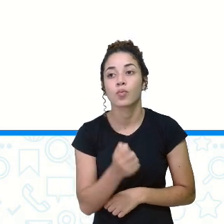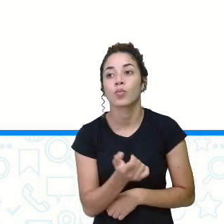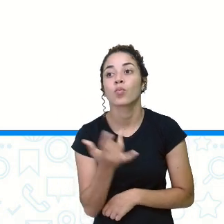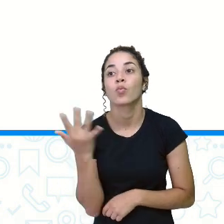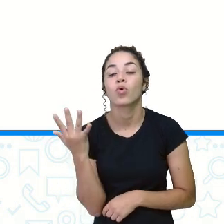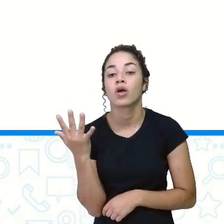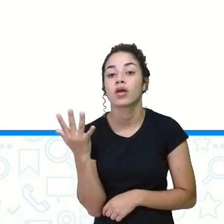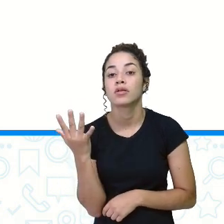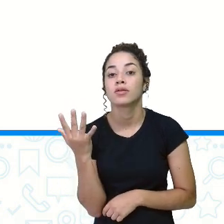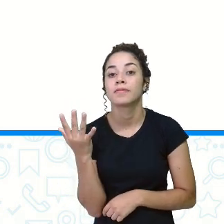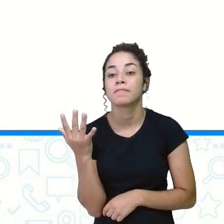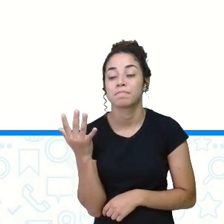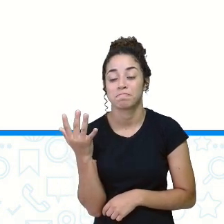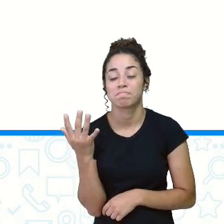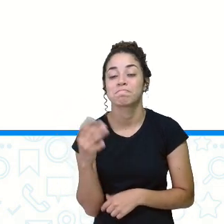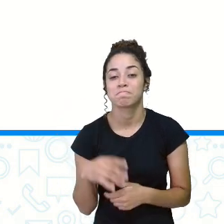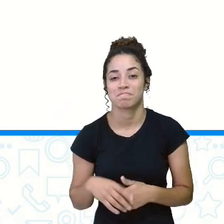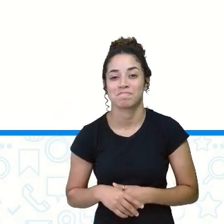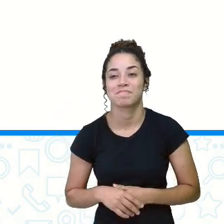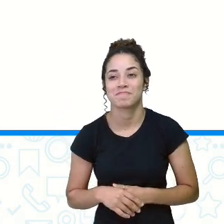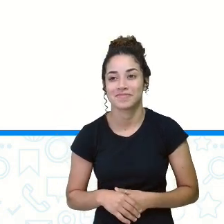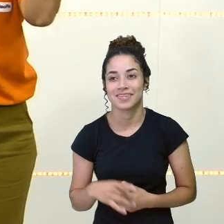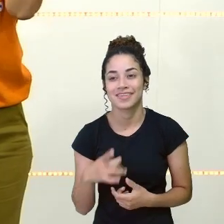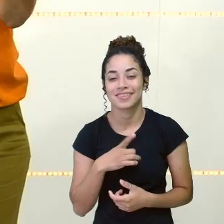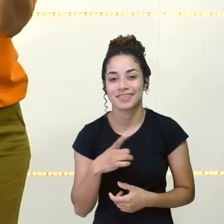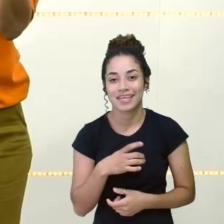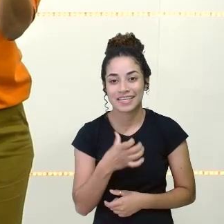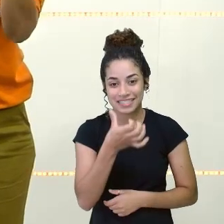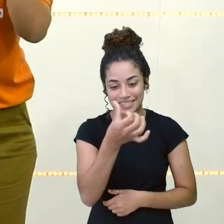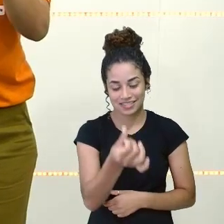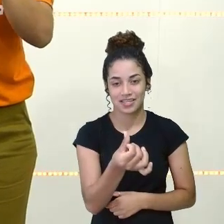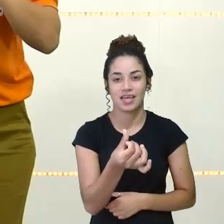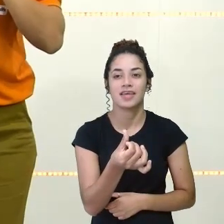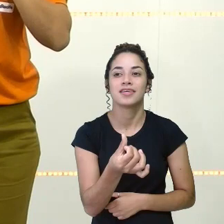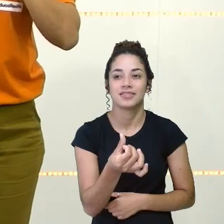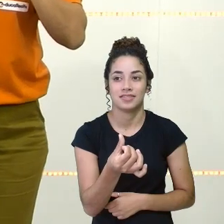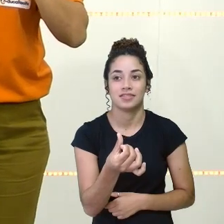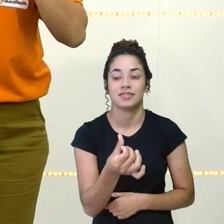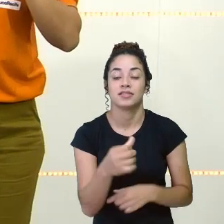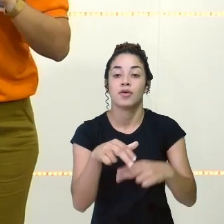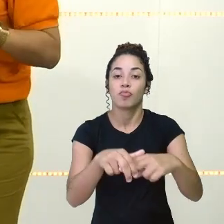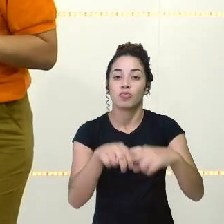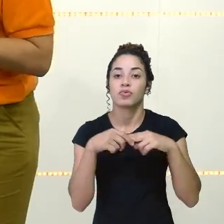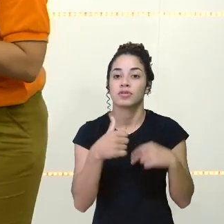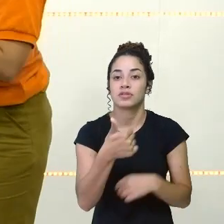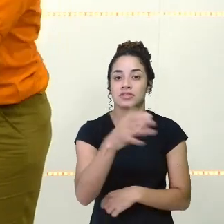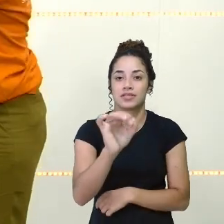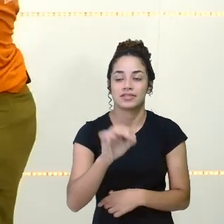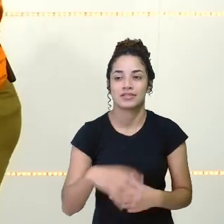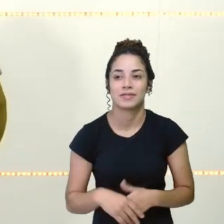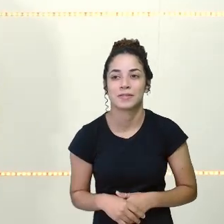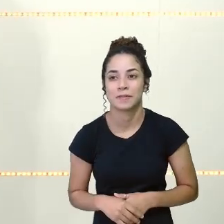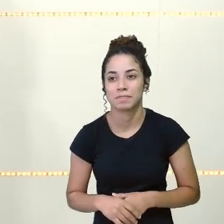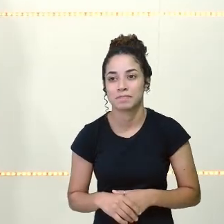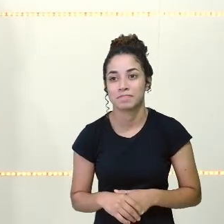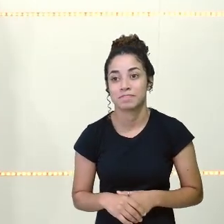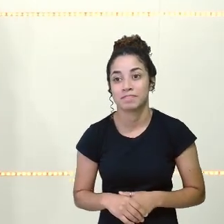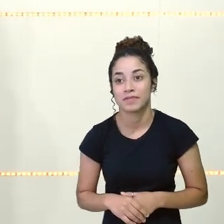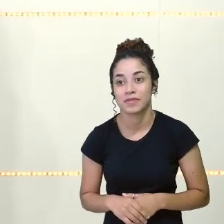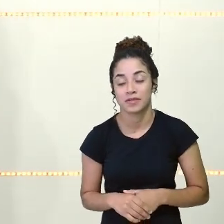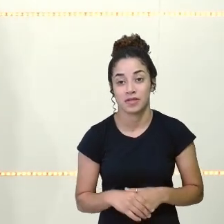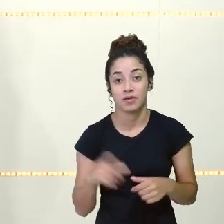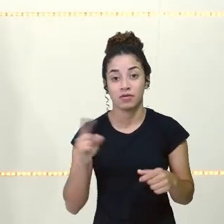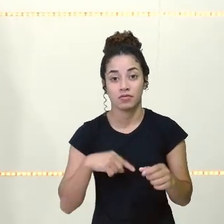quanto, gente? Isso mesmo. Eu tenho 6 deles, por isso 60. Tranquilo? Eu fazendo